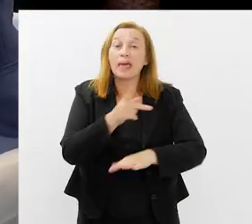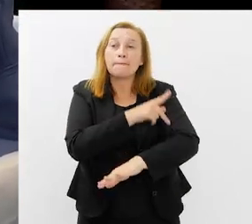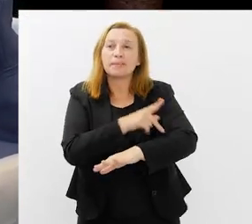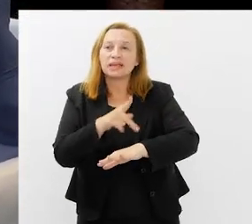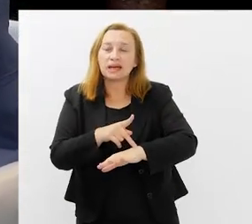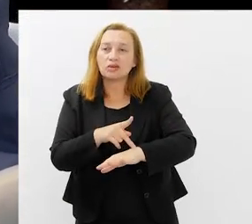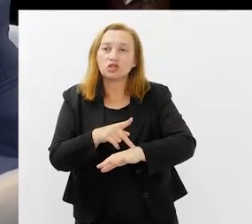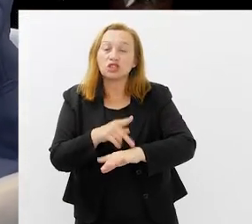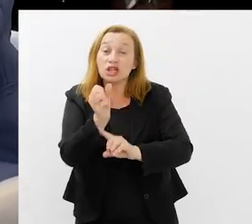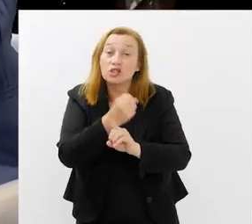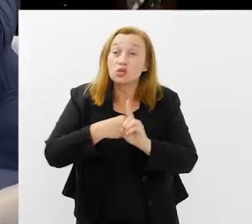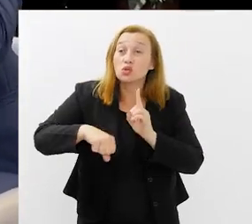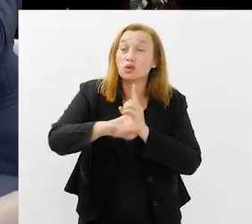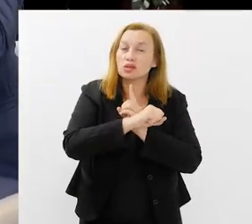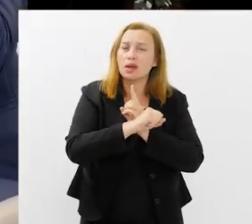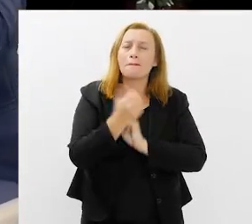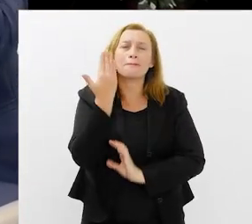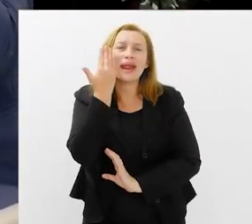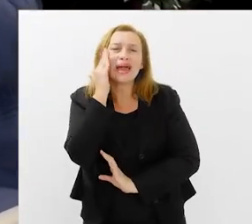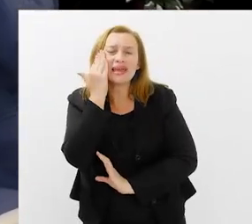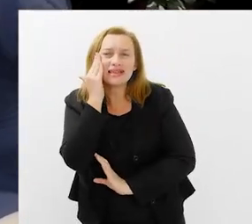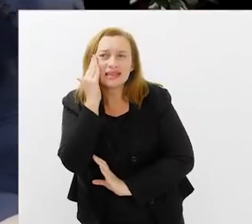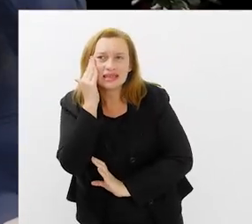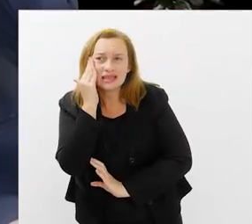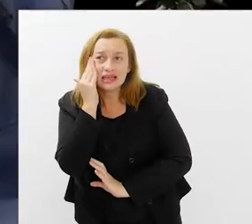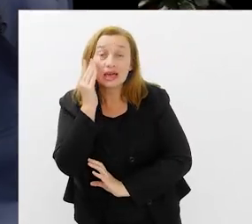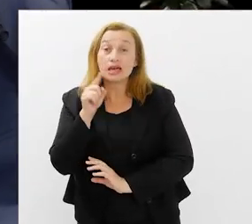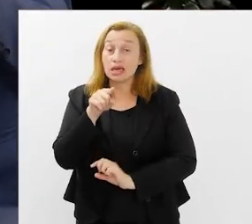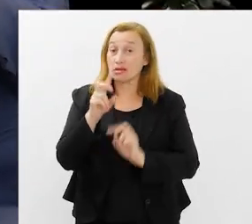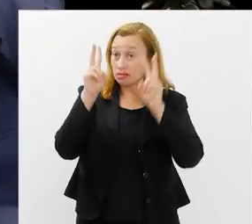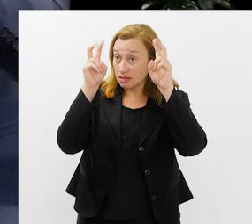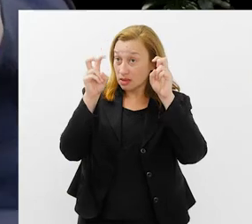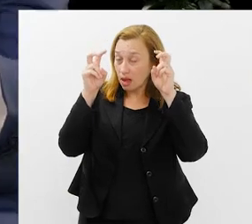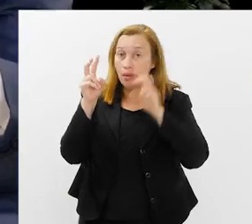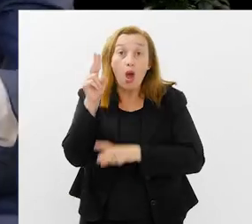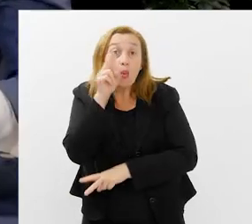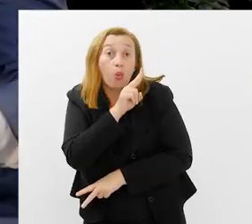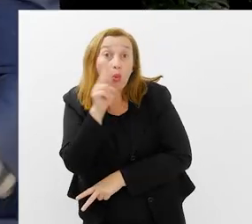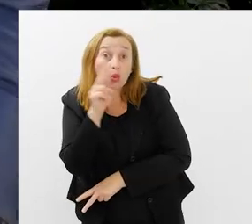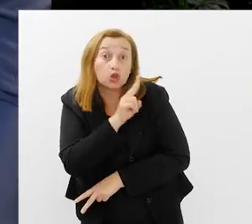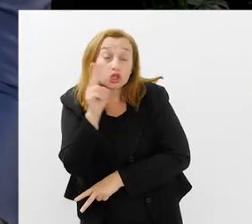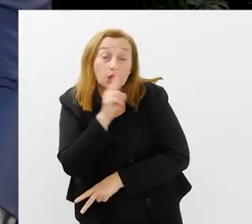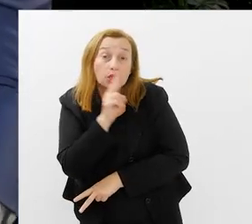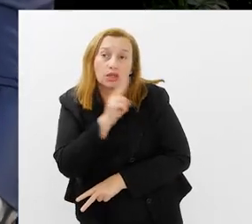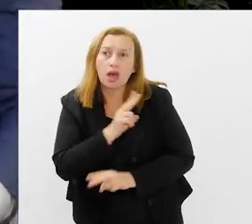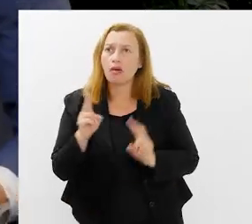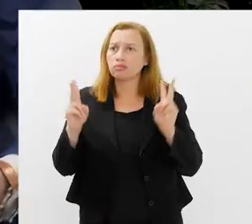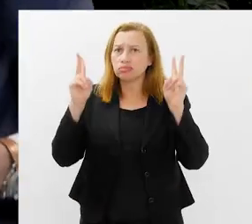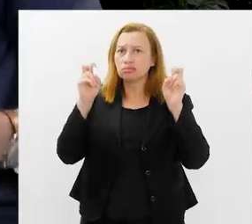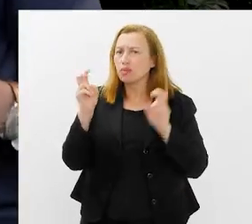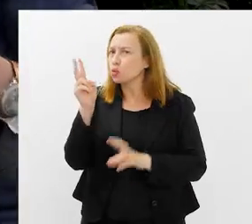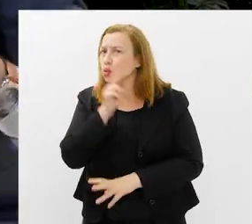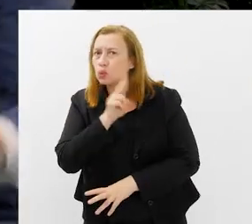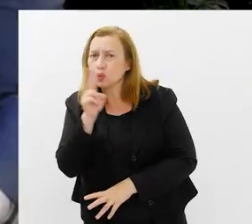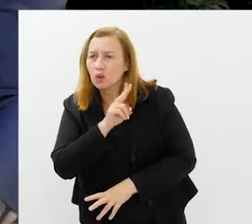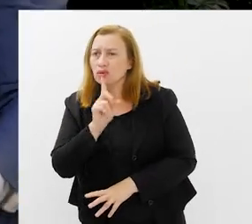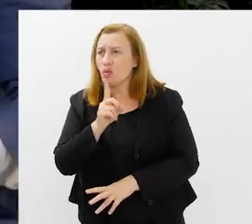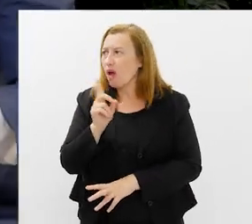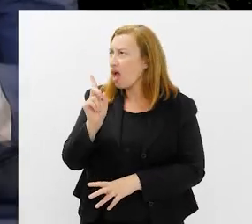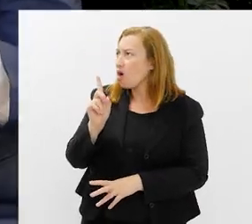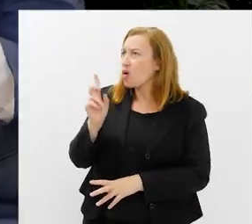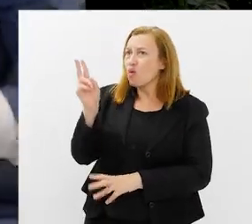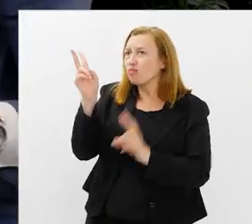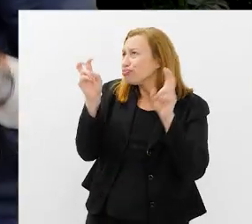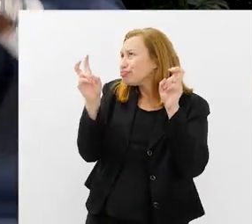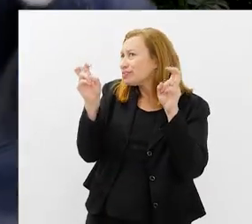é a chamada pedagogia social, para compreender que esse tema é um tema urgente, é um tema imediato,